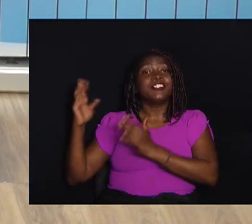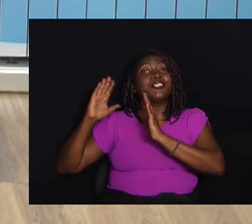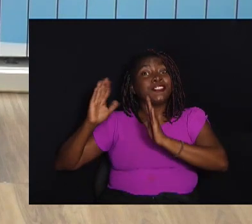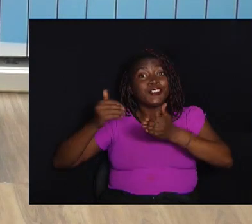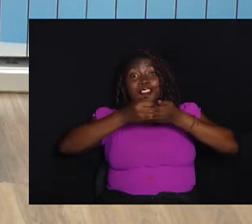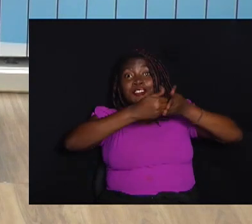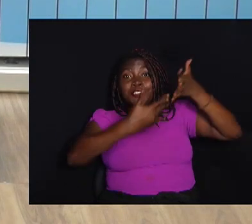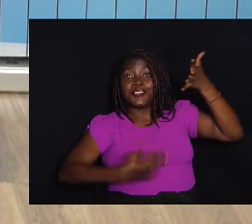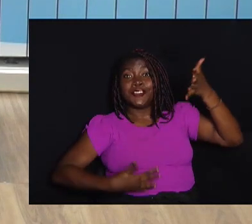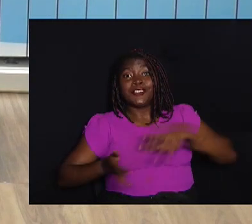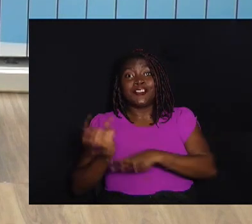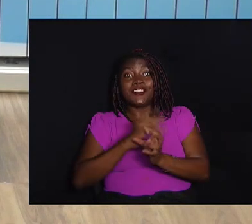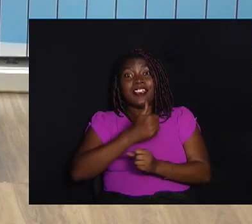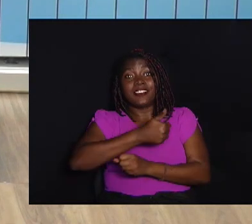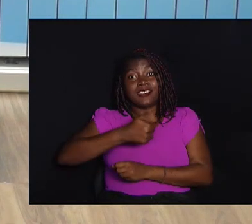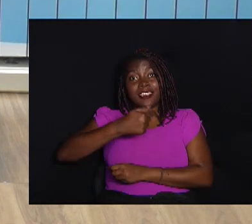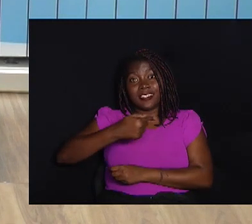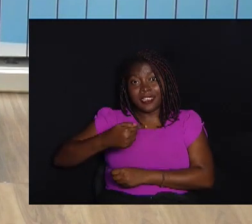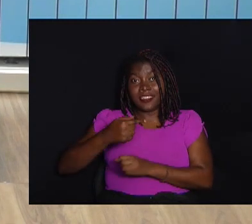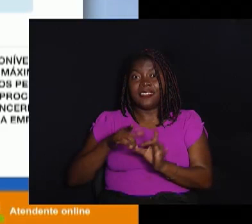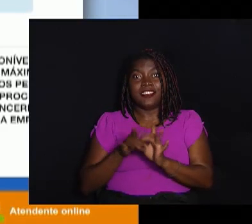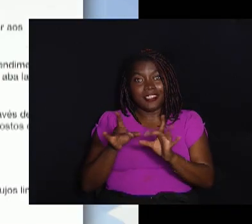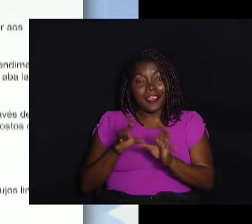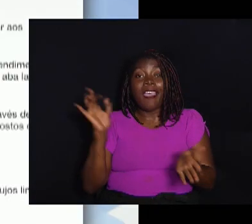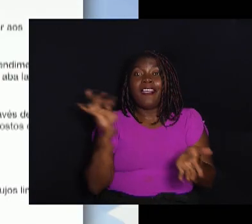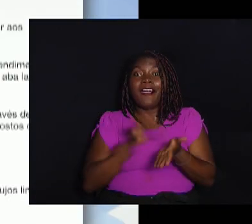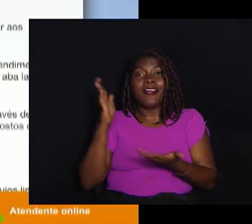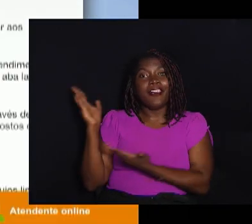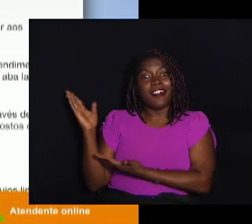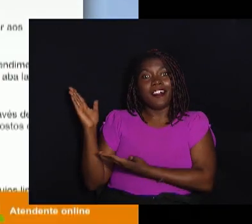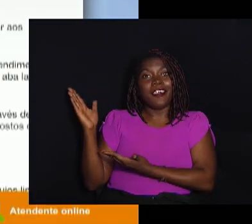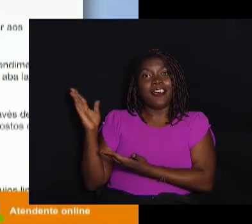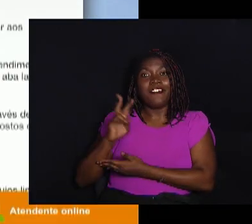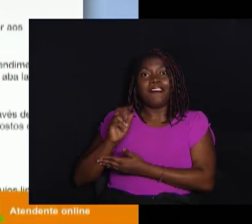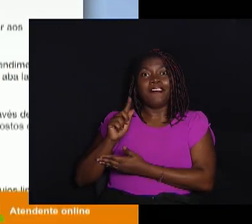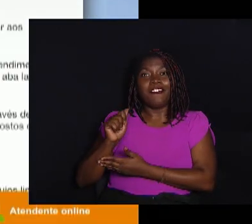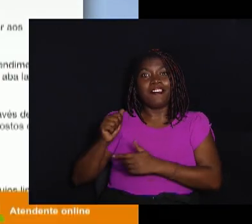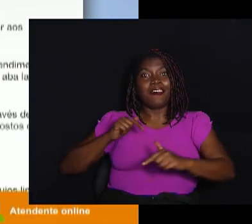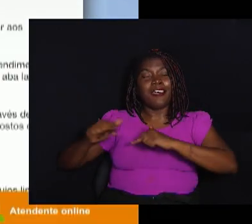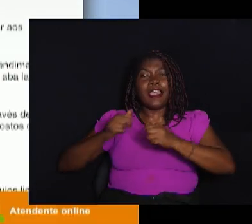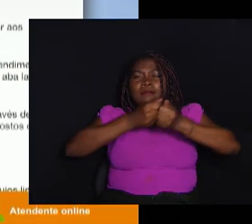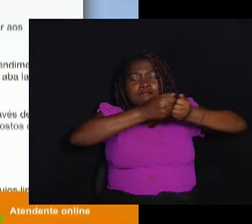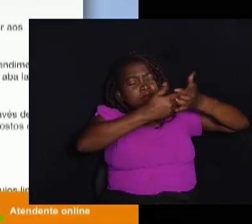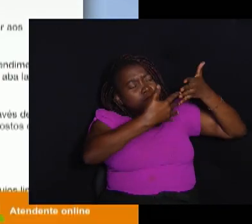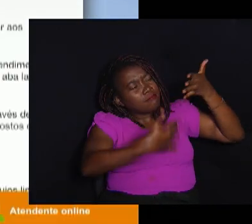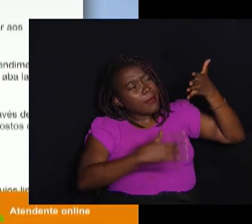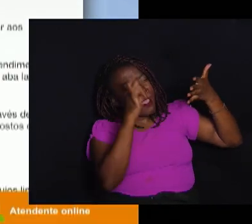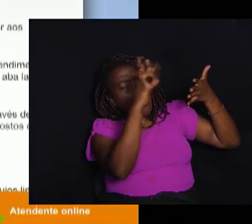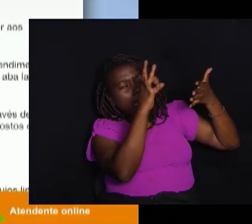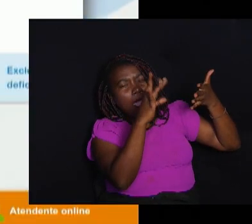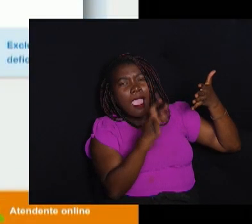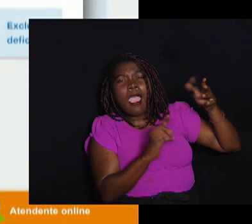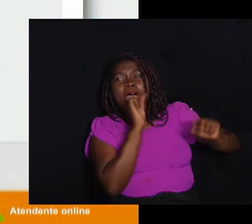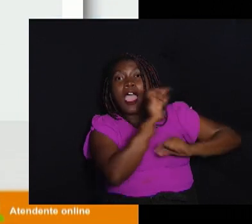vagas disponíveis. E aí nós vamos clicar aqui, ó, em vagas de emprego, para a gente poder ter o detalhamento de cada uma dessas vagas. E